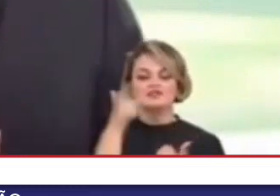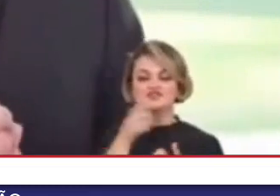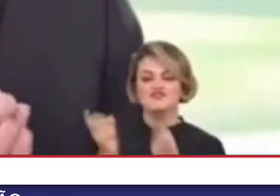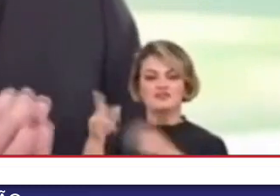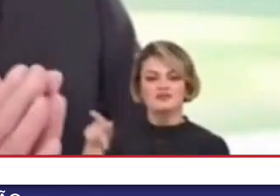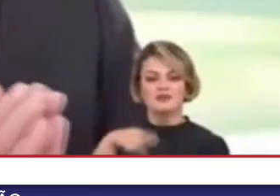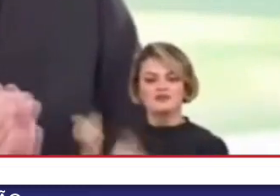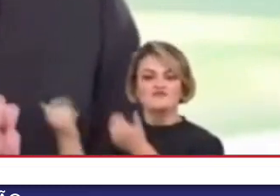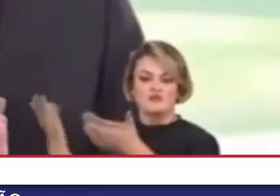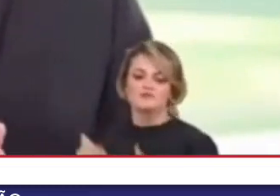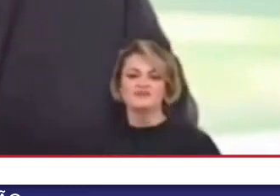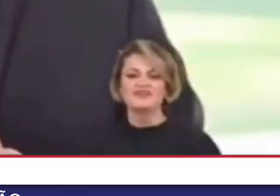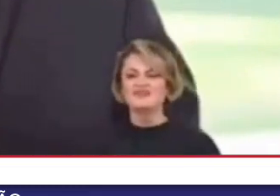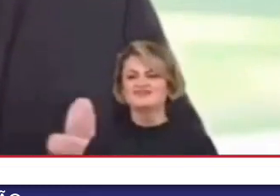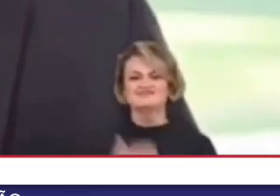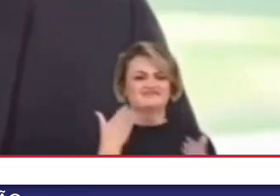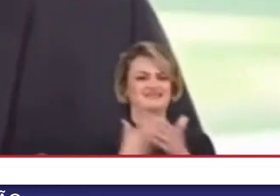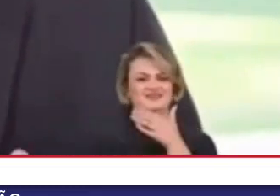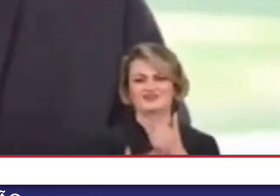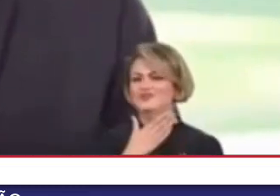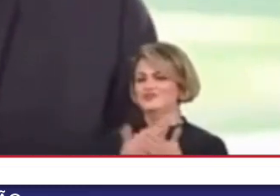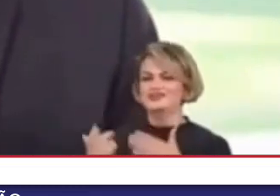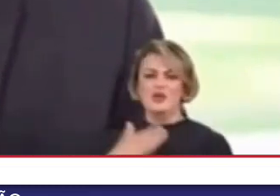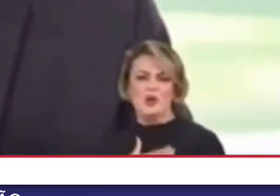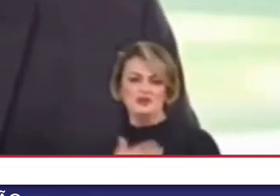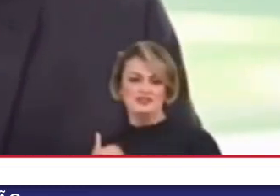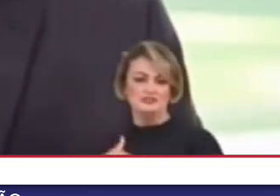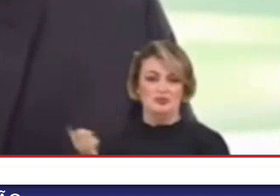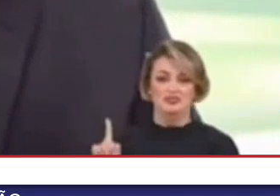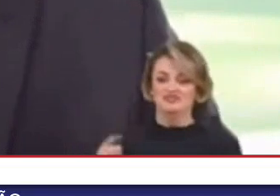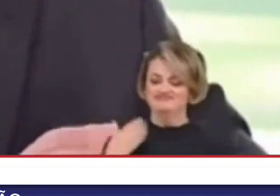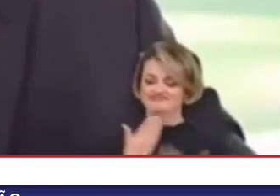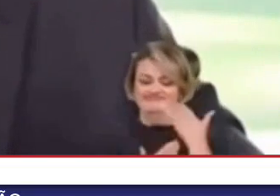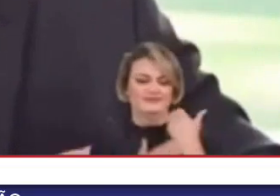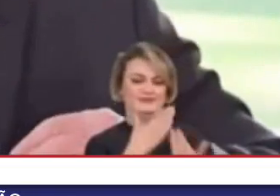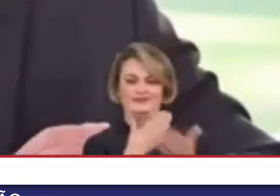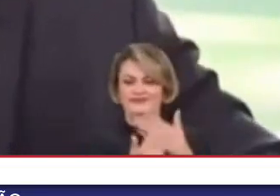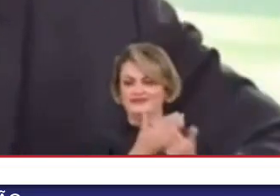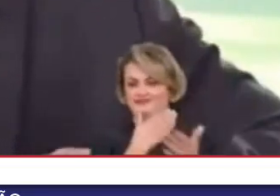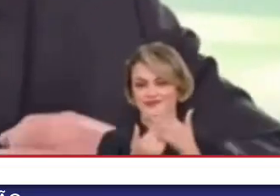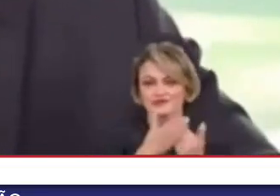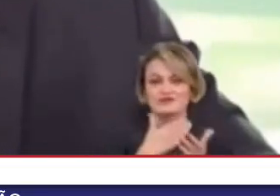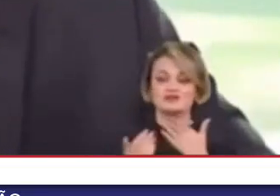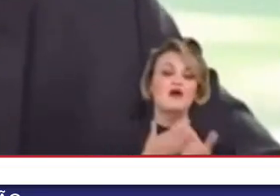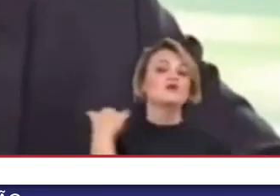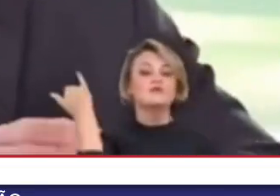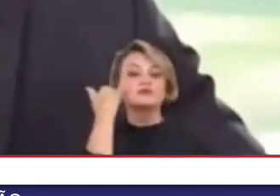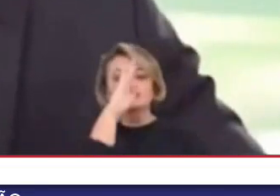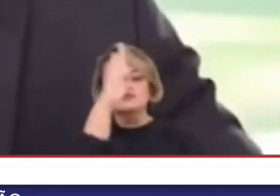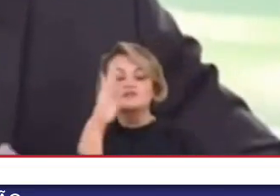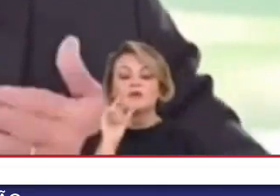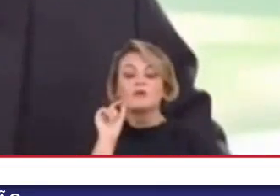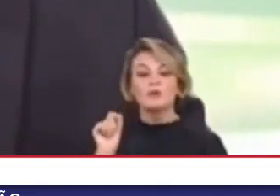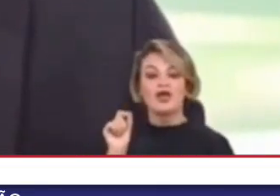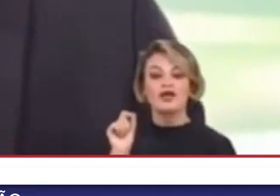não quero saber se o produtor rural gosta de mim ou não. Eu não quero saber, não é isso que está em jogo. O que está em jogo é a gente recuperar a